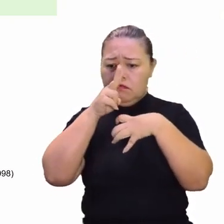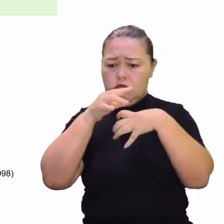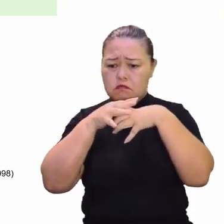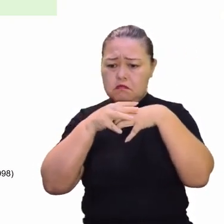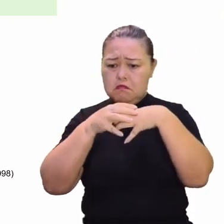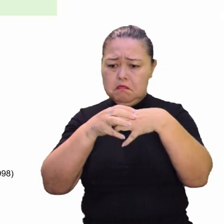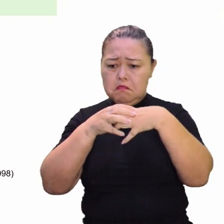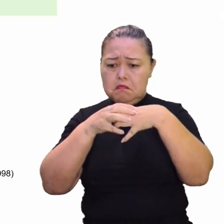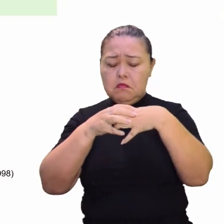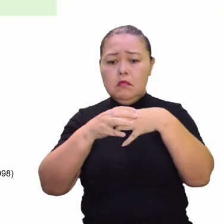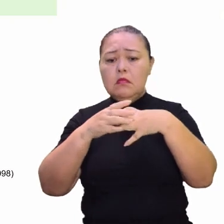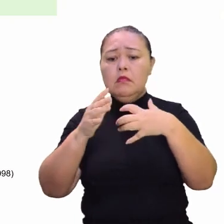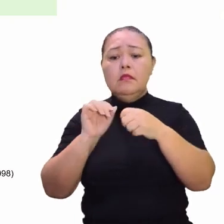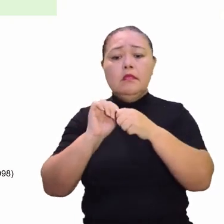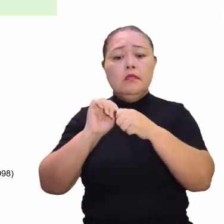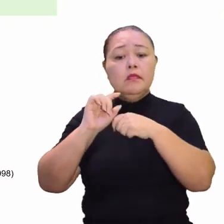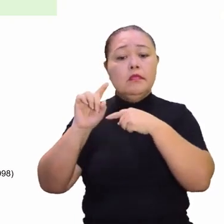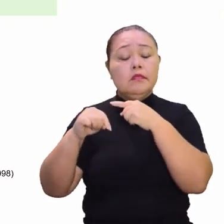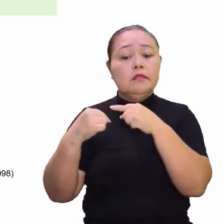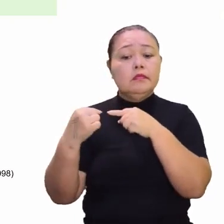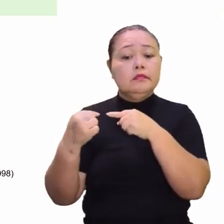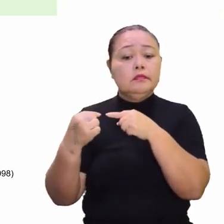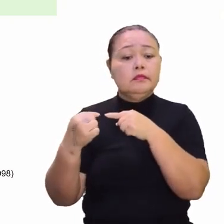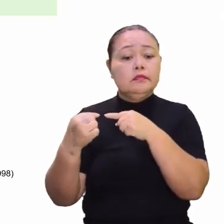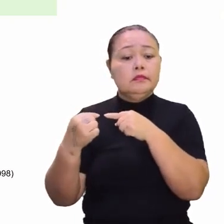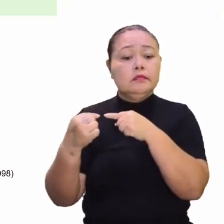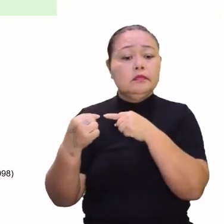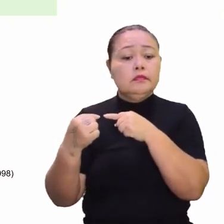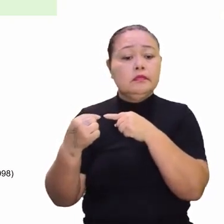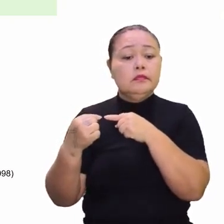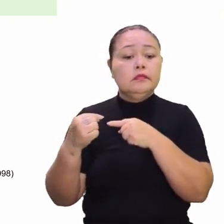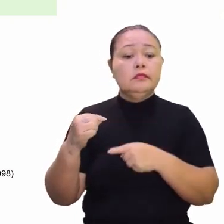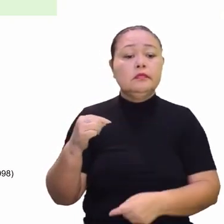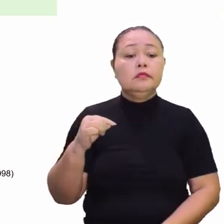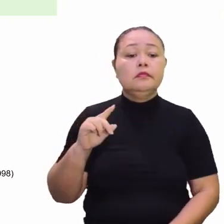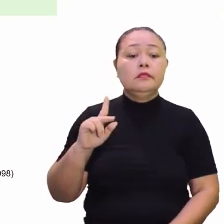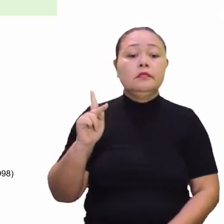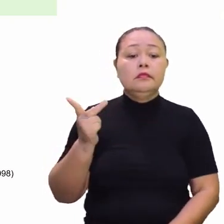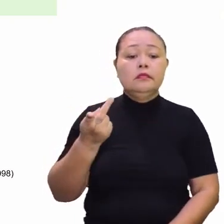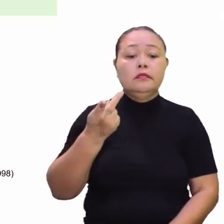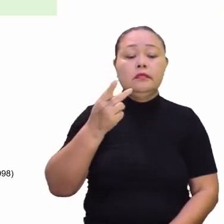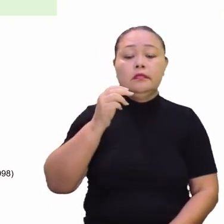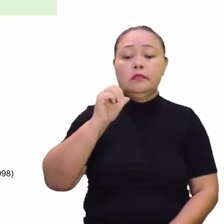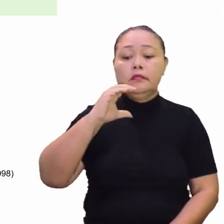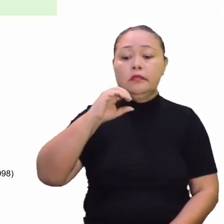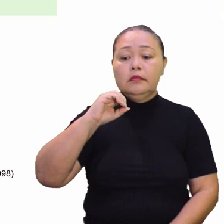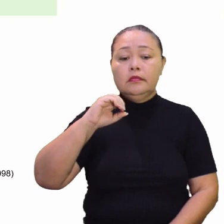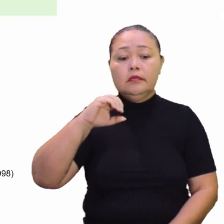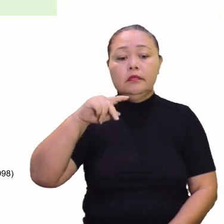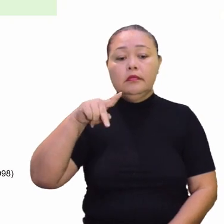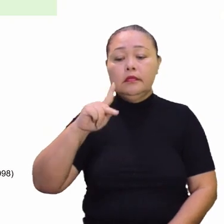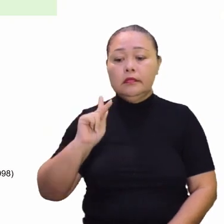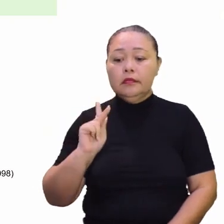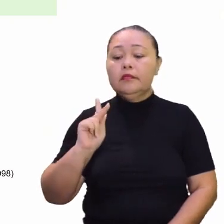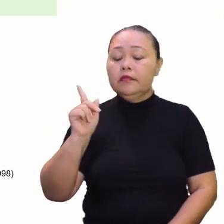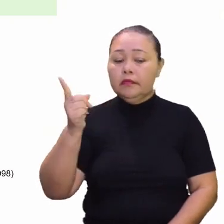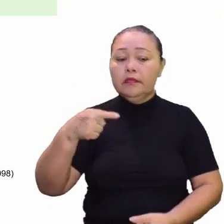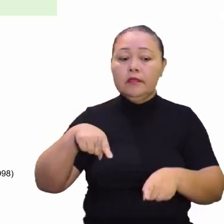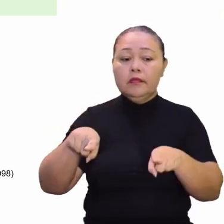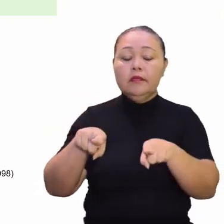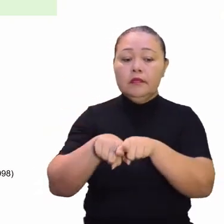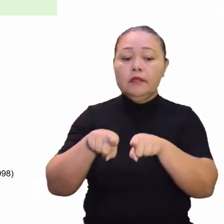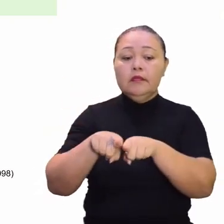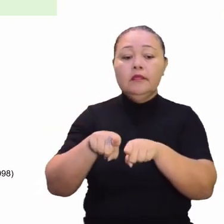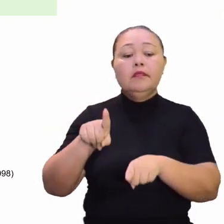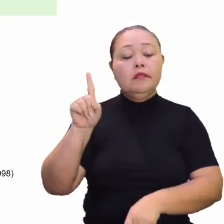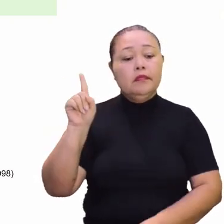resistente, Rogério. E aí a gente tem Thomas Hancock. Hancock também é uma bem, né, de pneus,